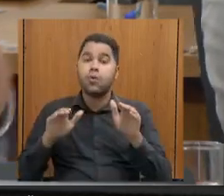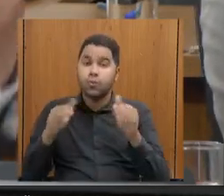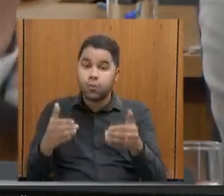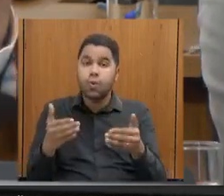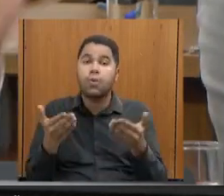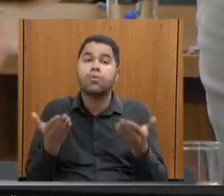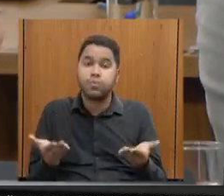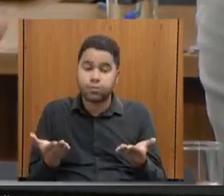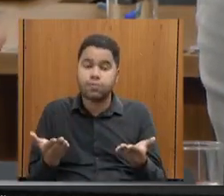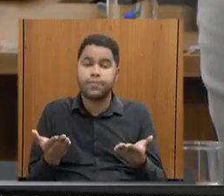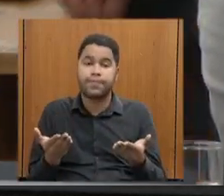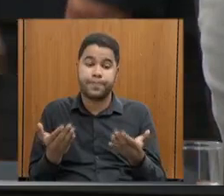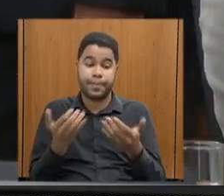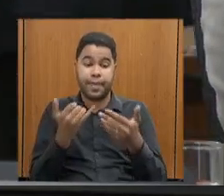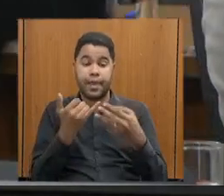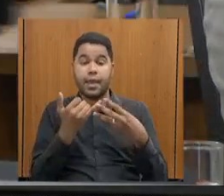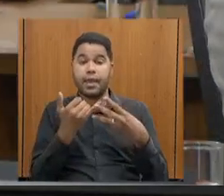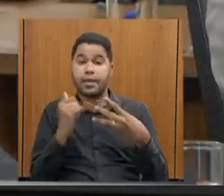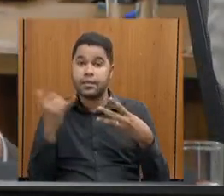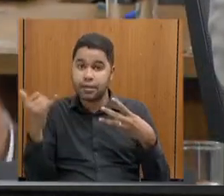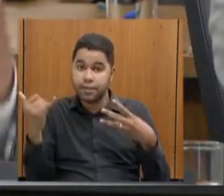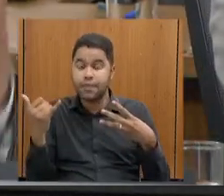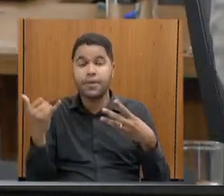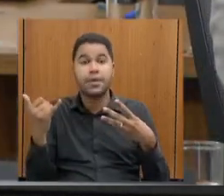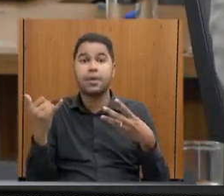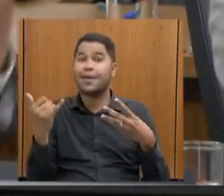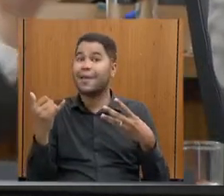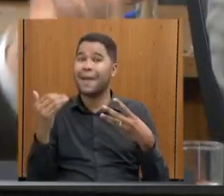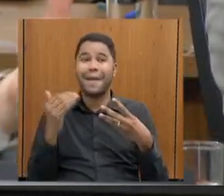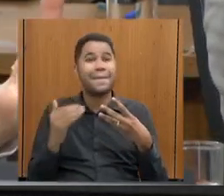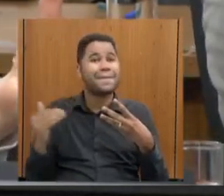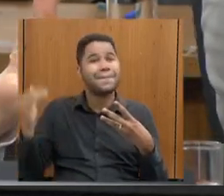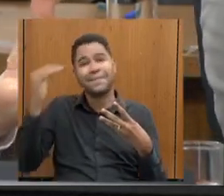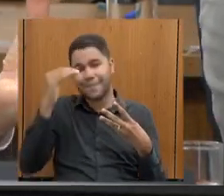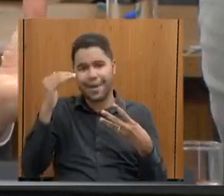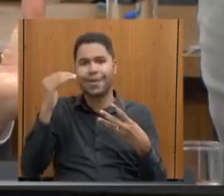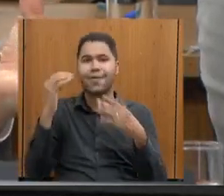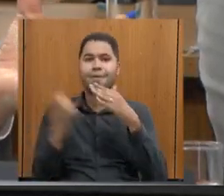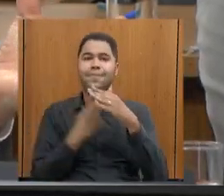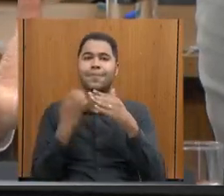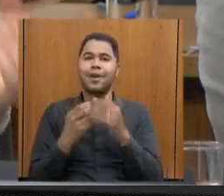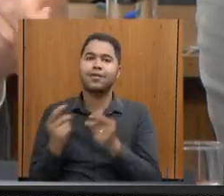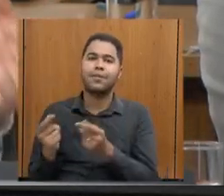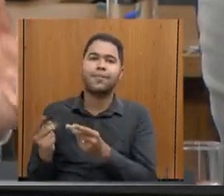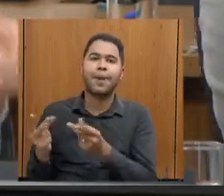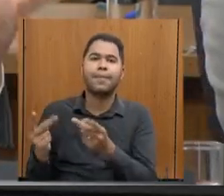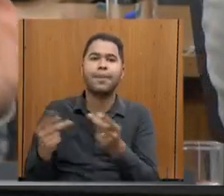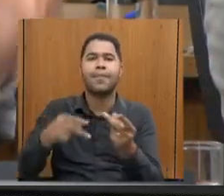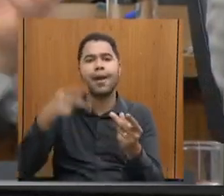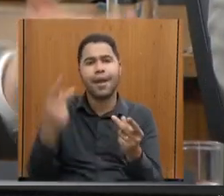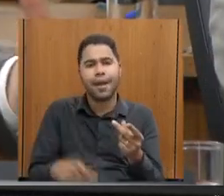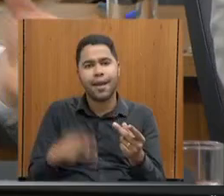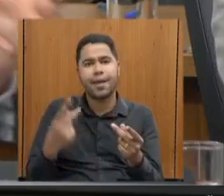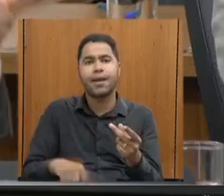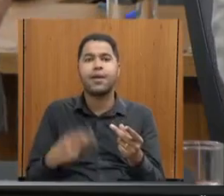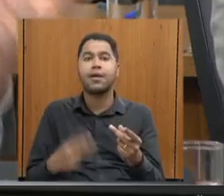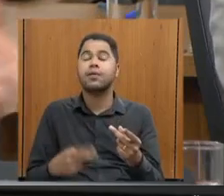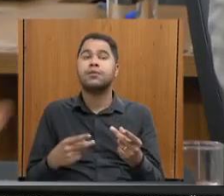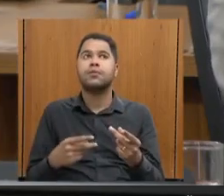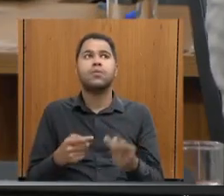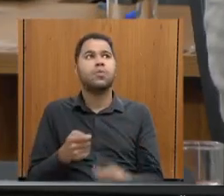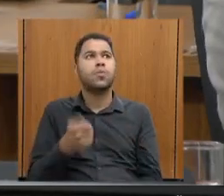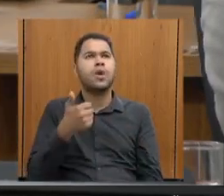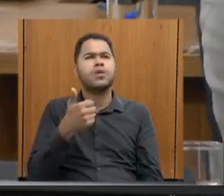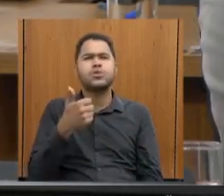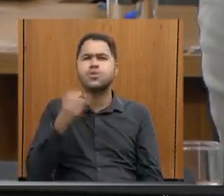é deputado a Cemig tem a maior empresa de comercialização do país se liga acb comercialização